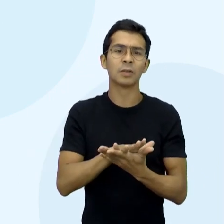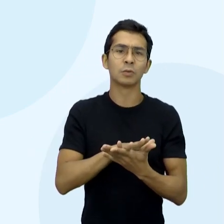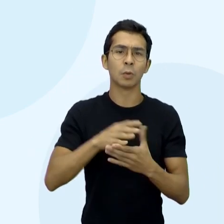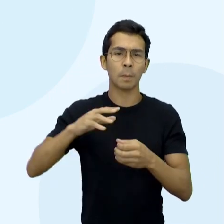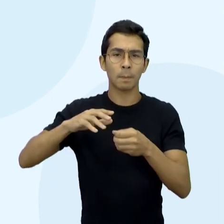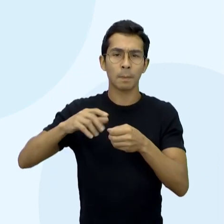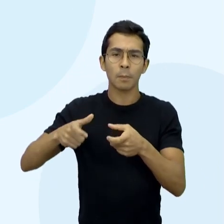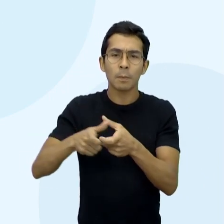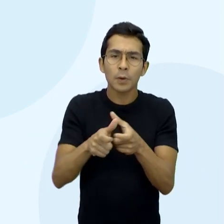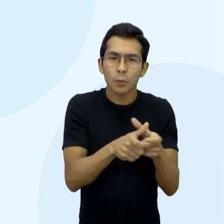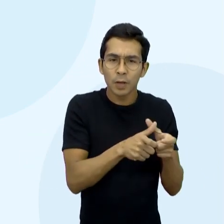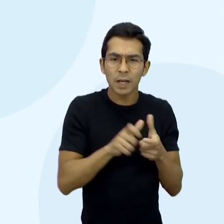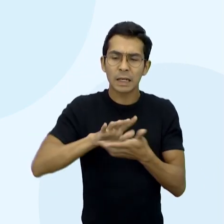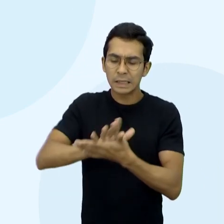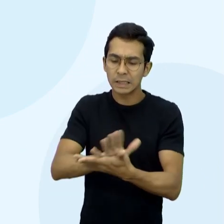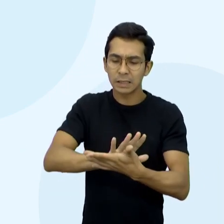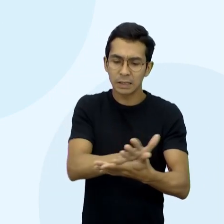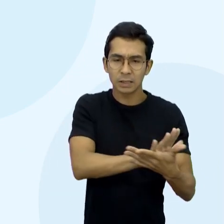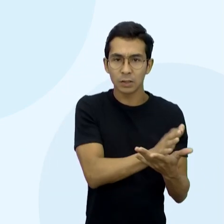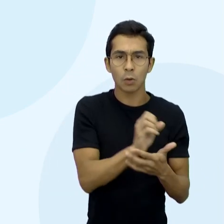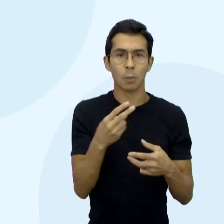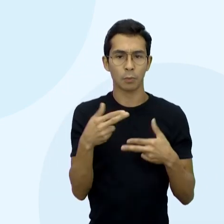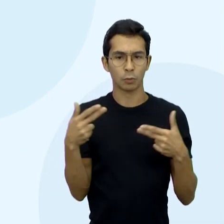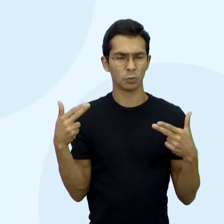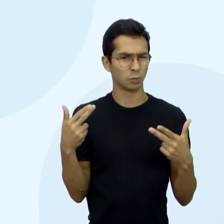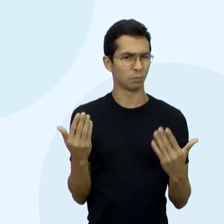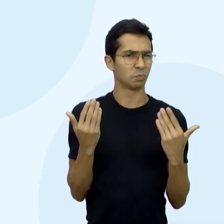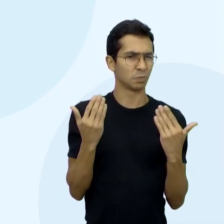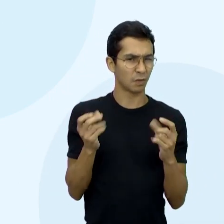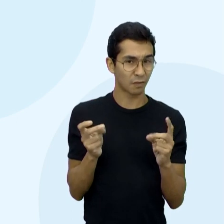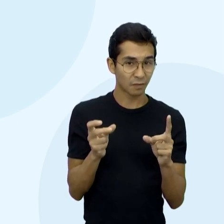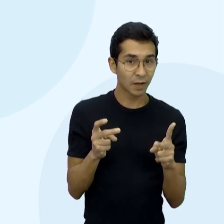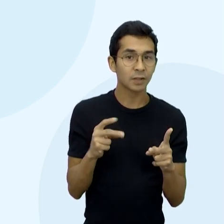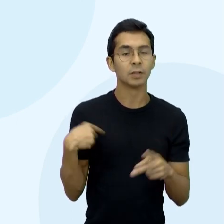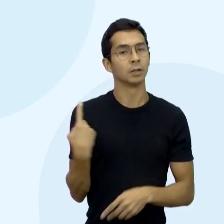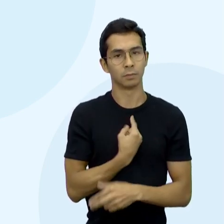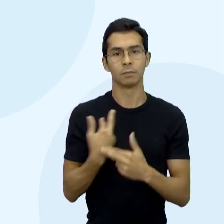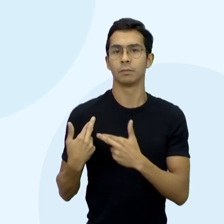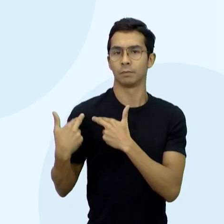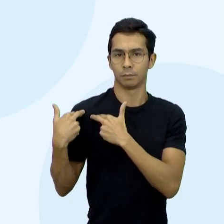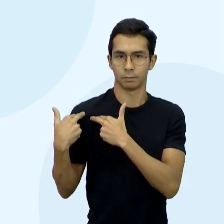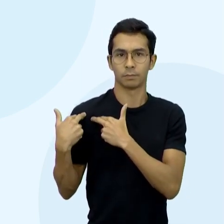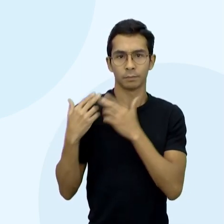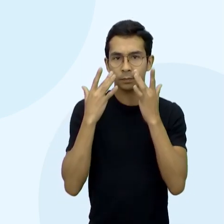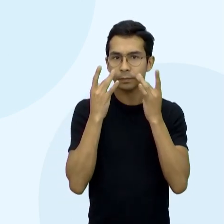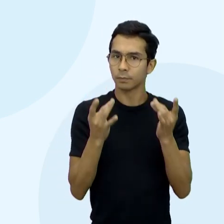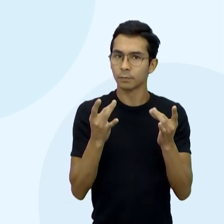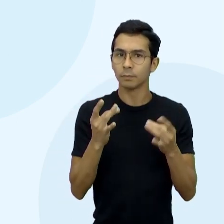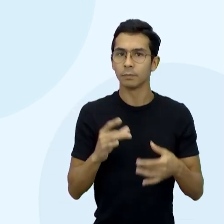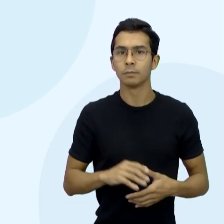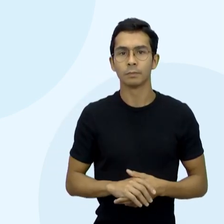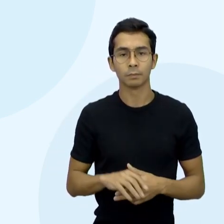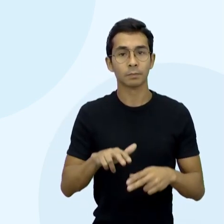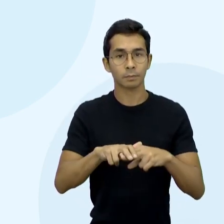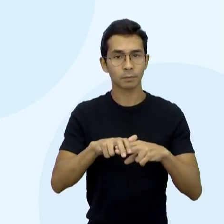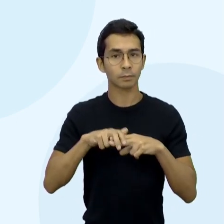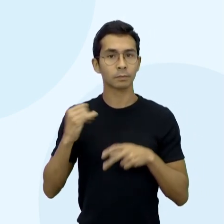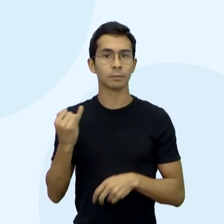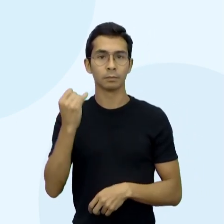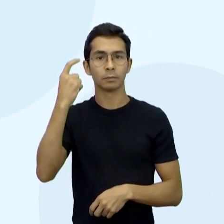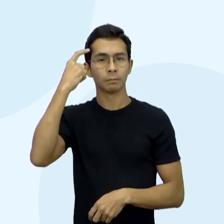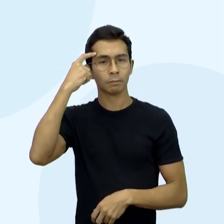ou que vendam um produto não confiável. Assim, é importante perguntar-se sempre: